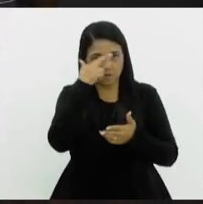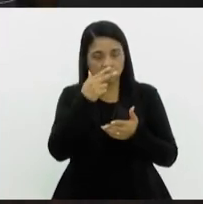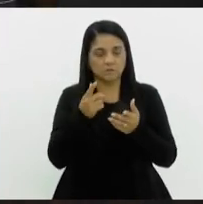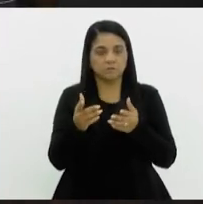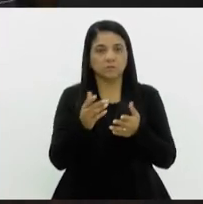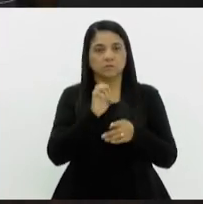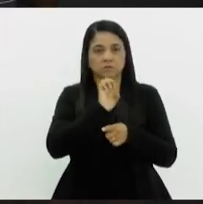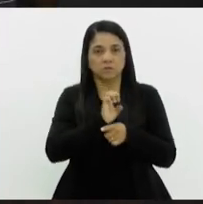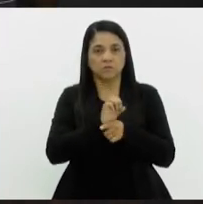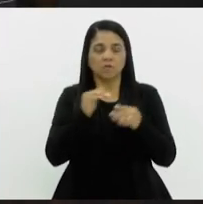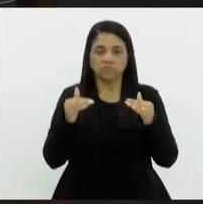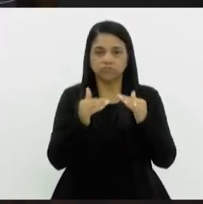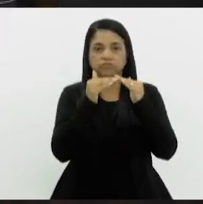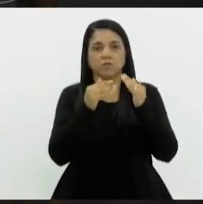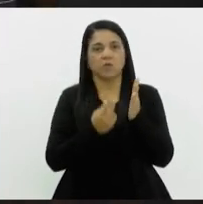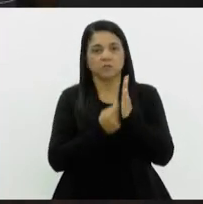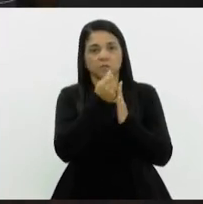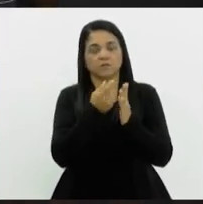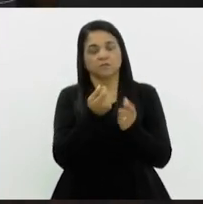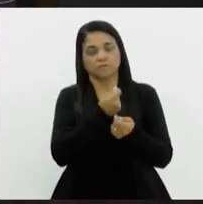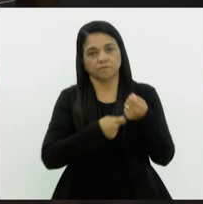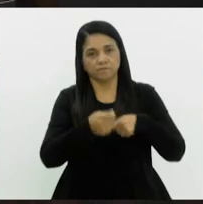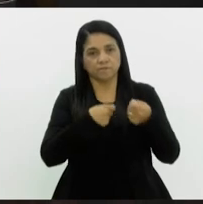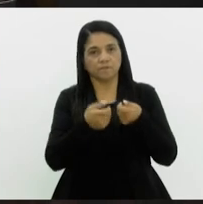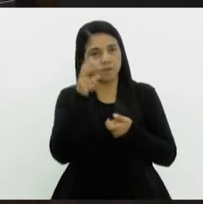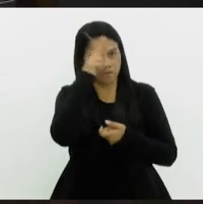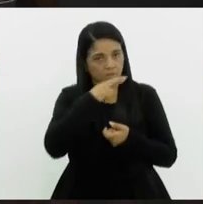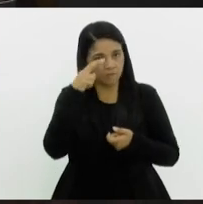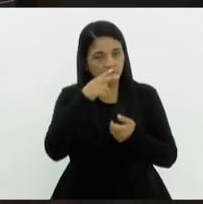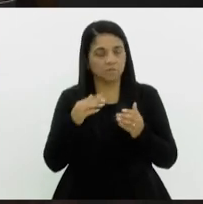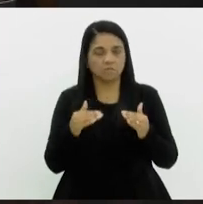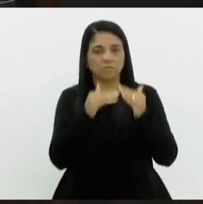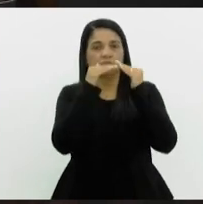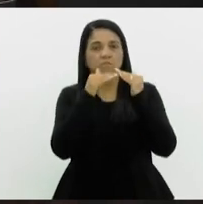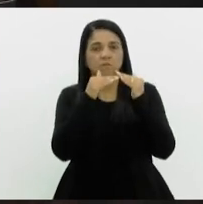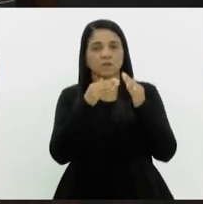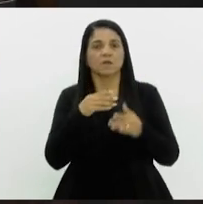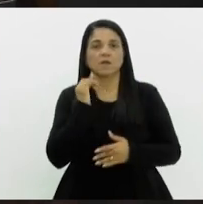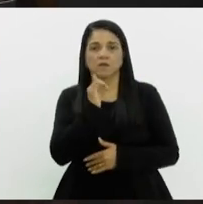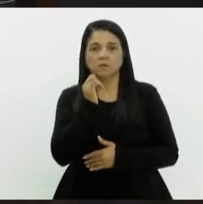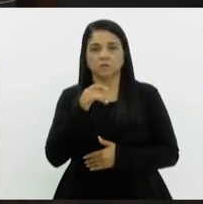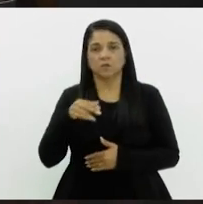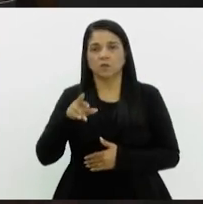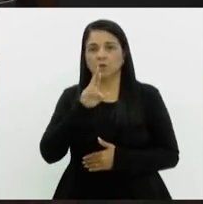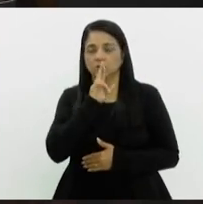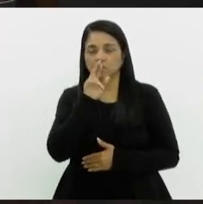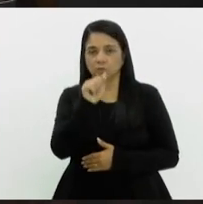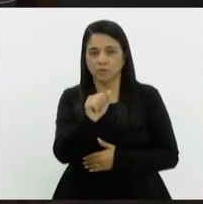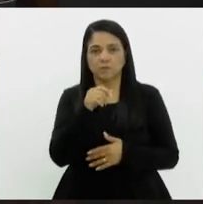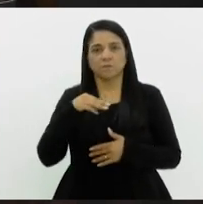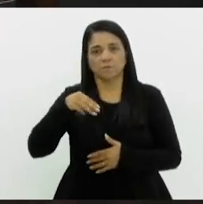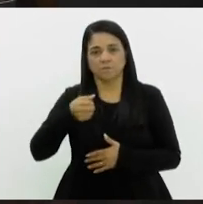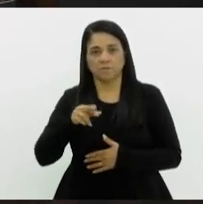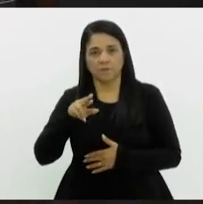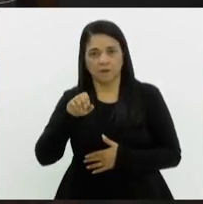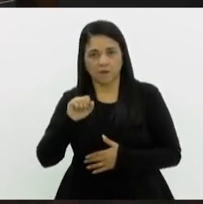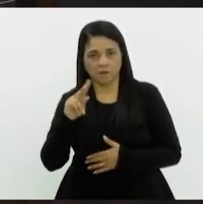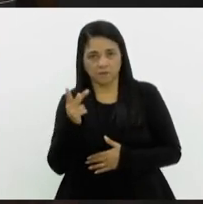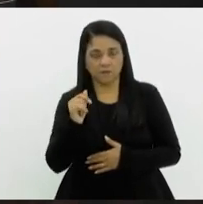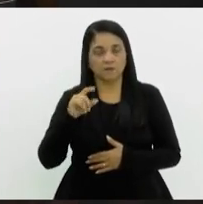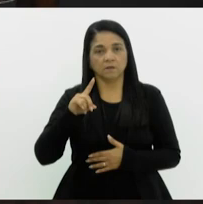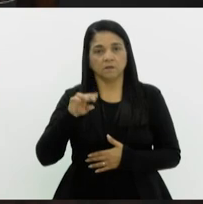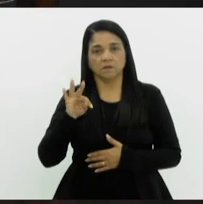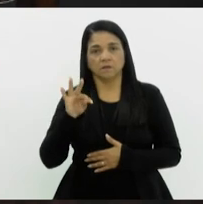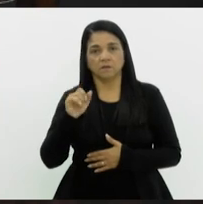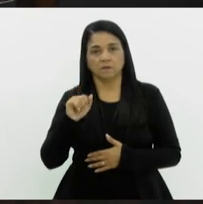estaduais favorável, orçamento, finanças, fiscalização financeira em controle favorável. Relatores, deputado Rodrigo Amorim, Marta Rocha, Tande Vieira e